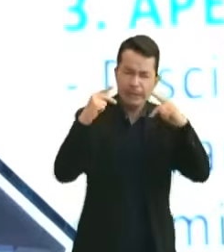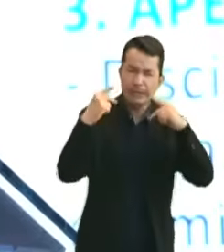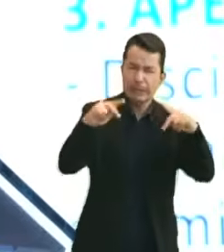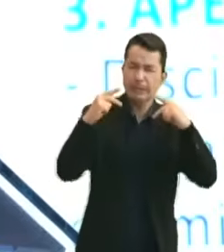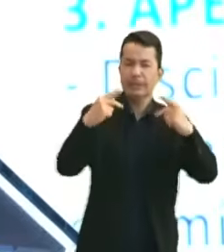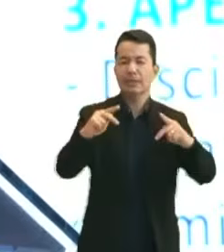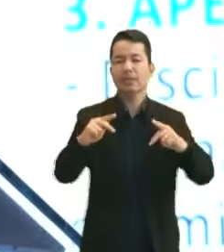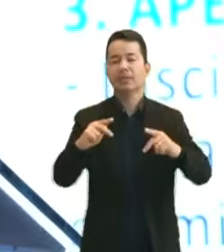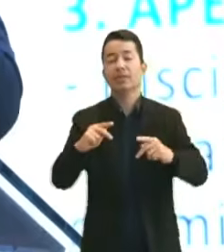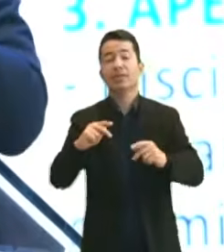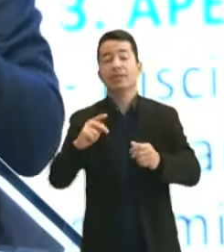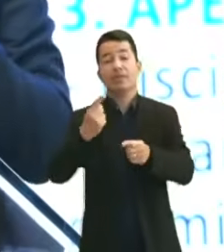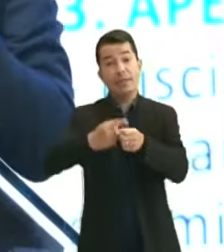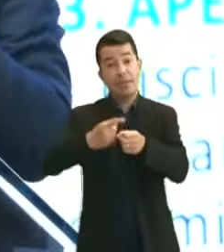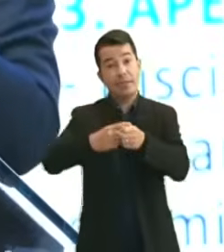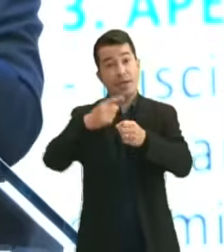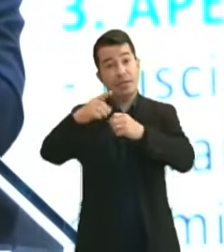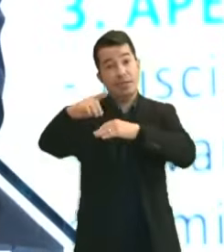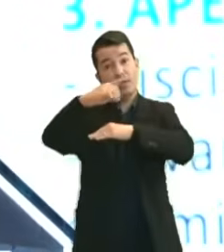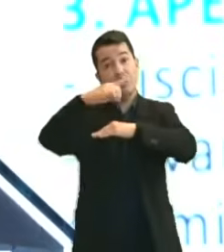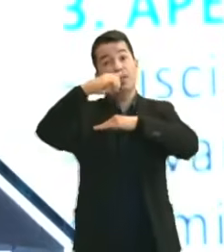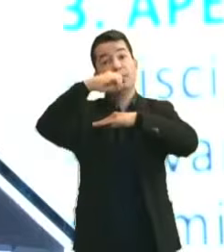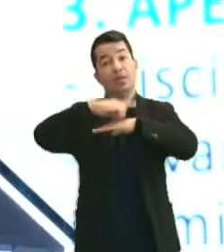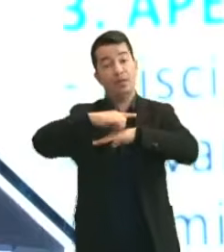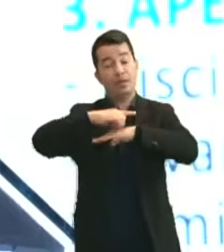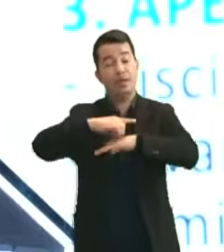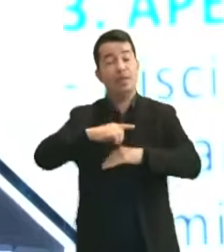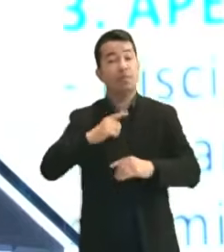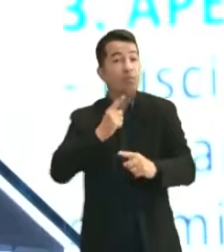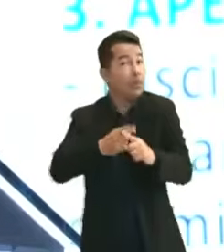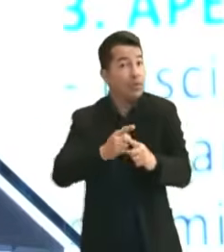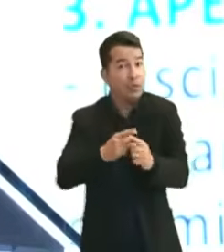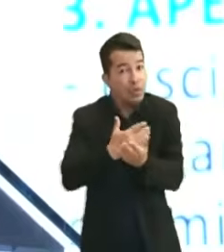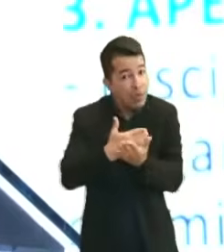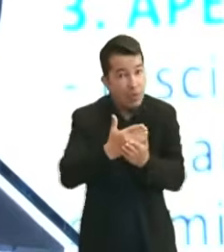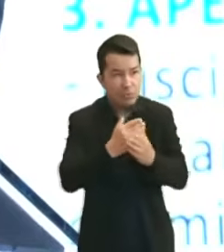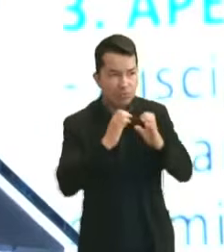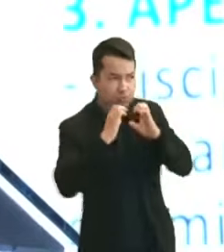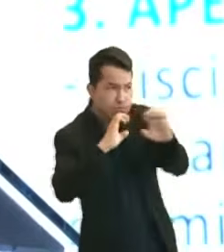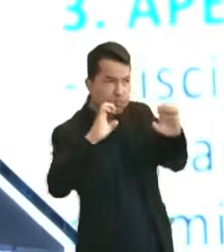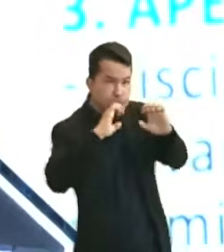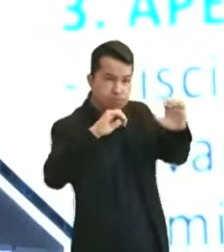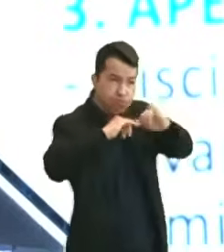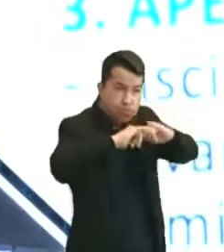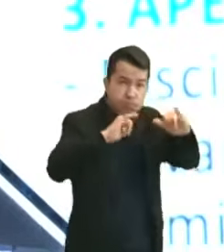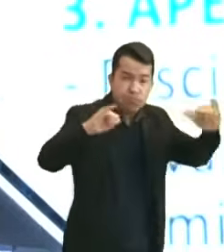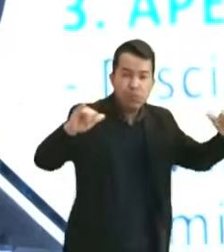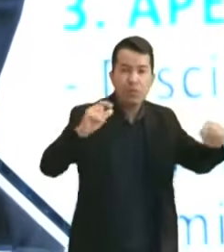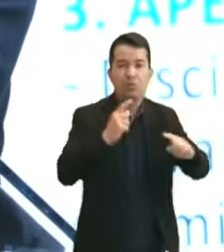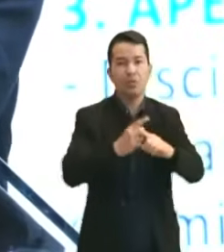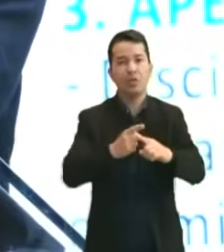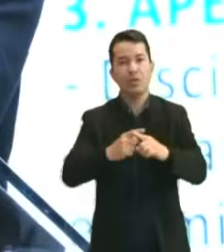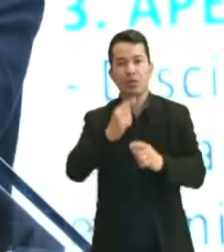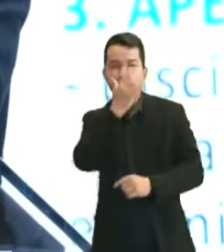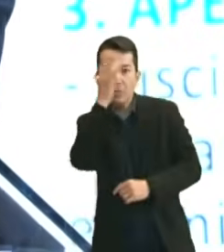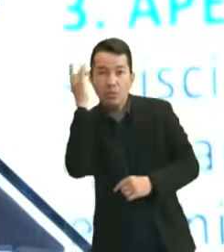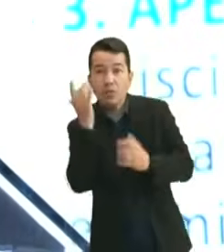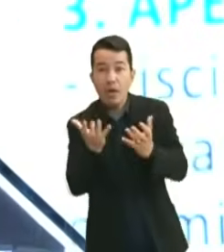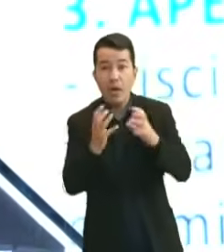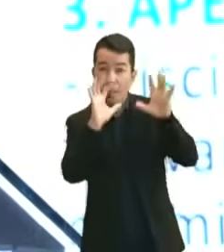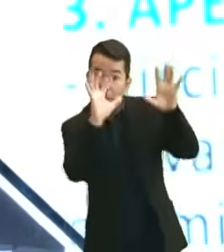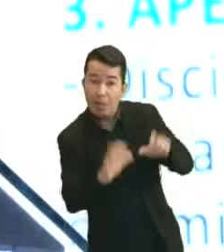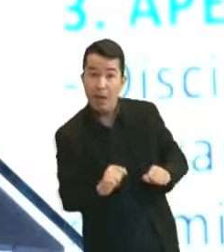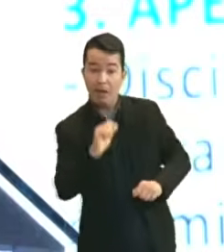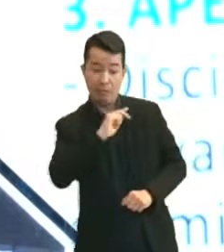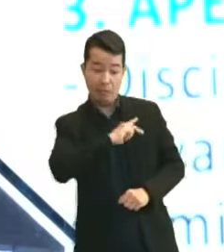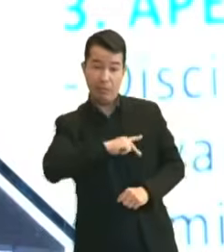tem que sair à noite fugido da cidade, porque as pessoas daquela cidade queriam o matar. E ele volta para